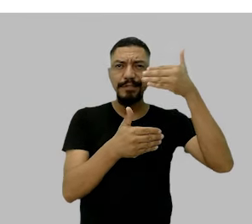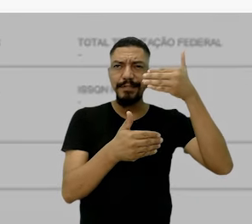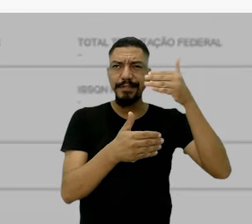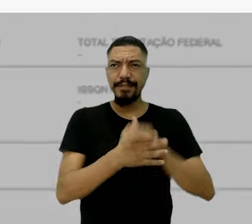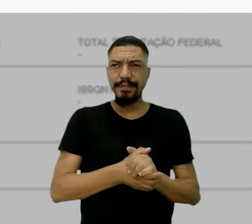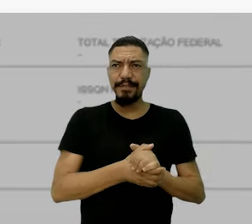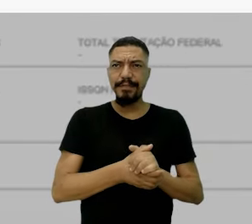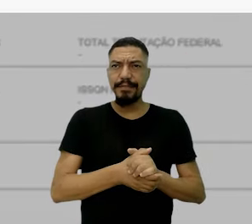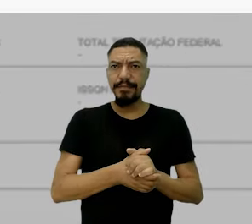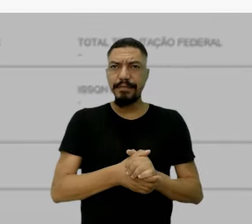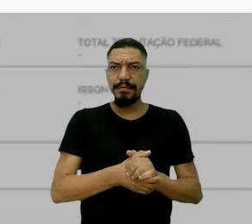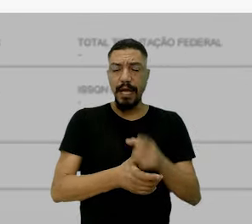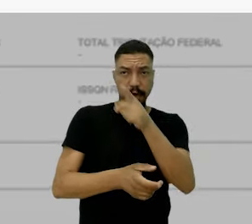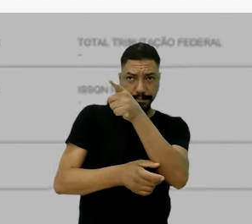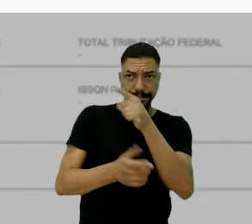ordem.